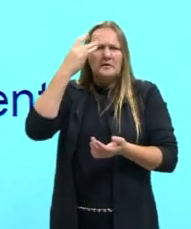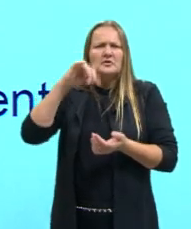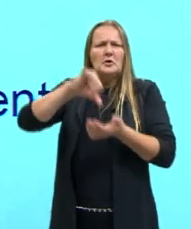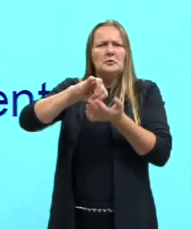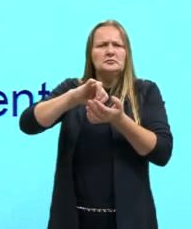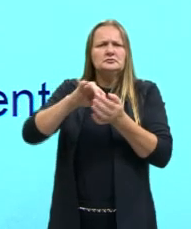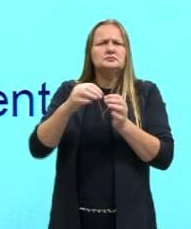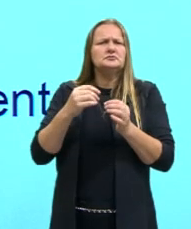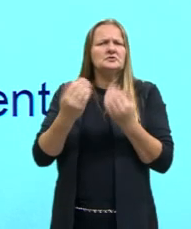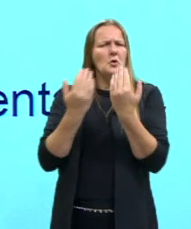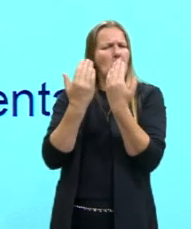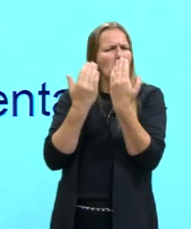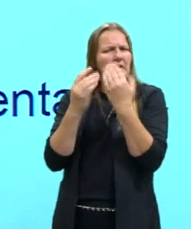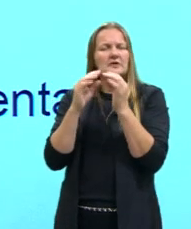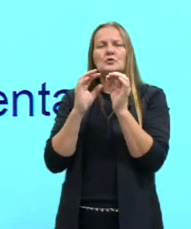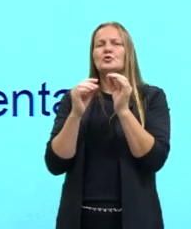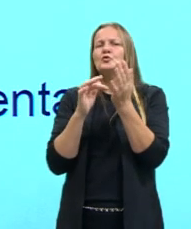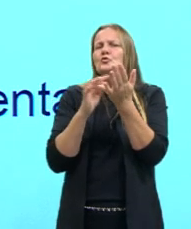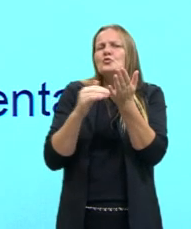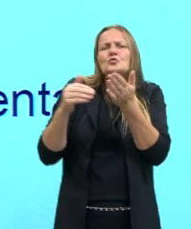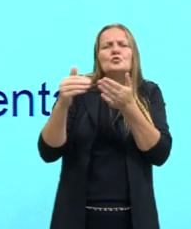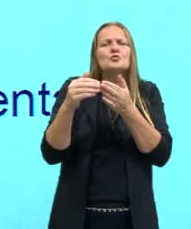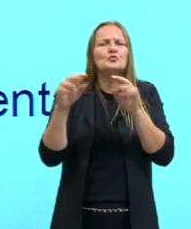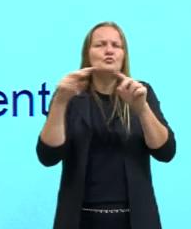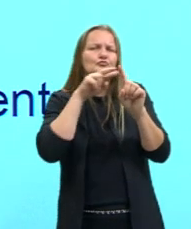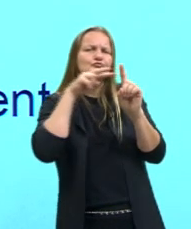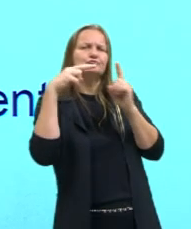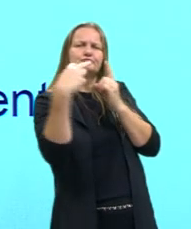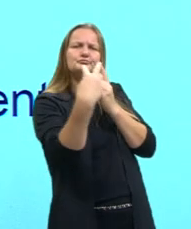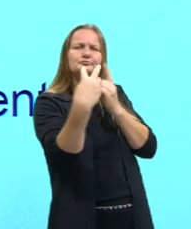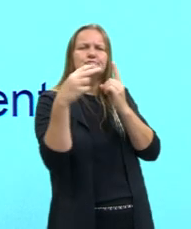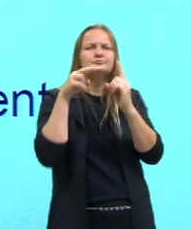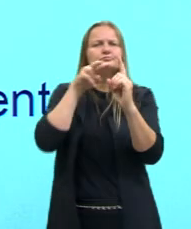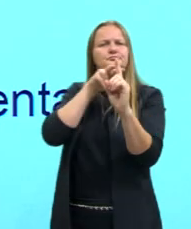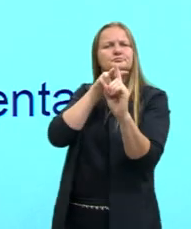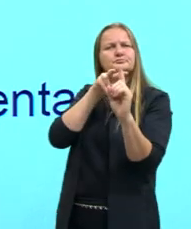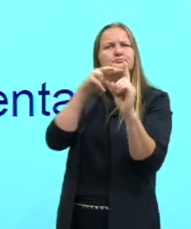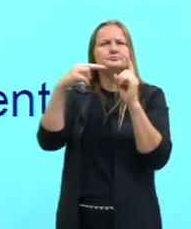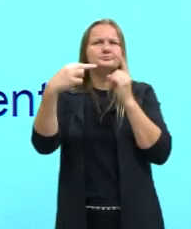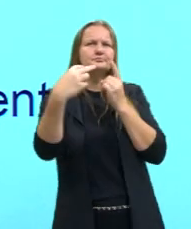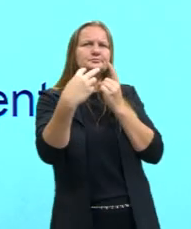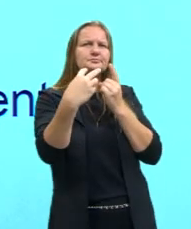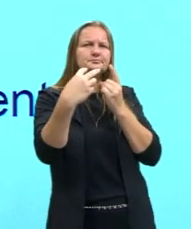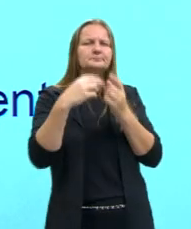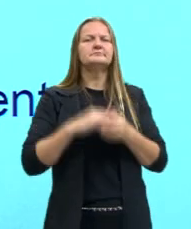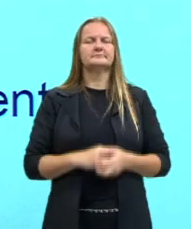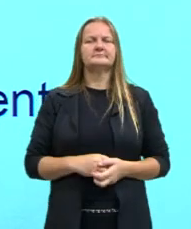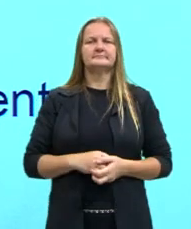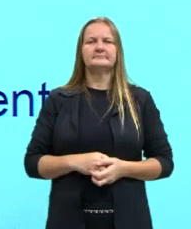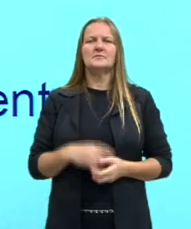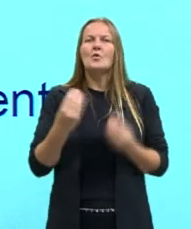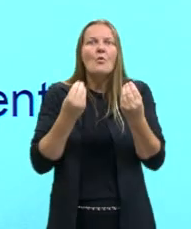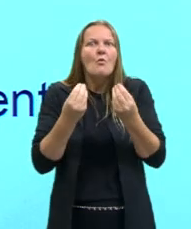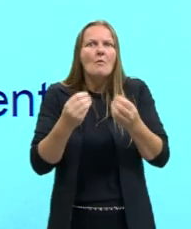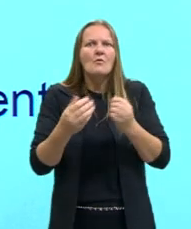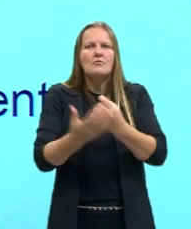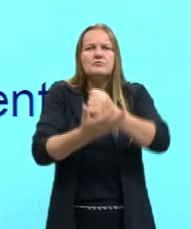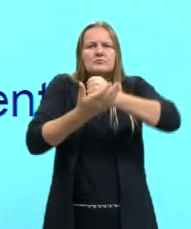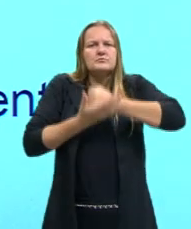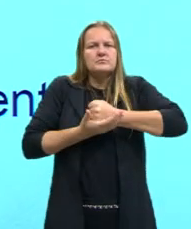as coisas né na busca de vários pontos de vistas então a verdade não é mais verdadeira ou falsa mas sim aquilo que me